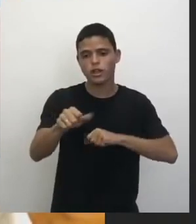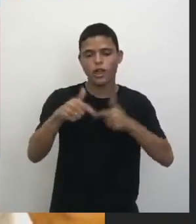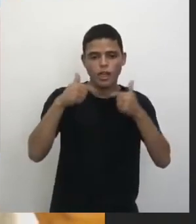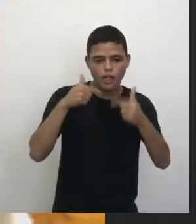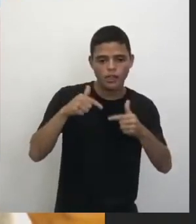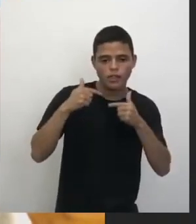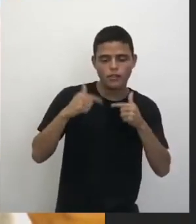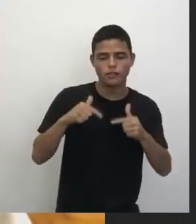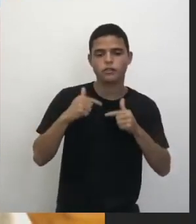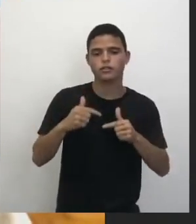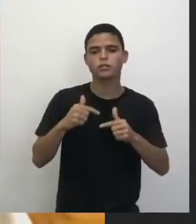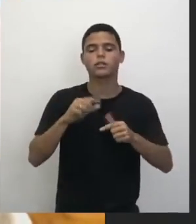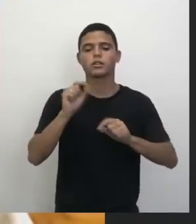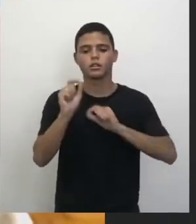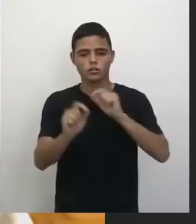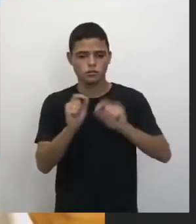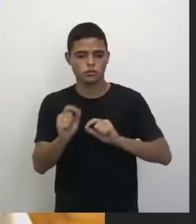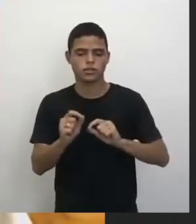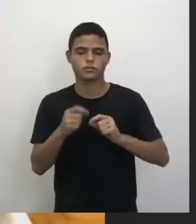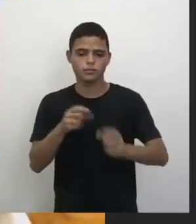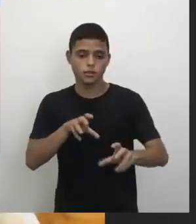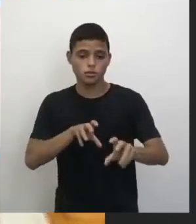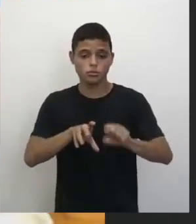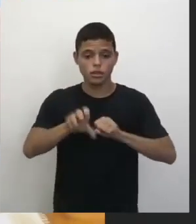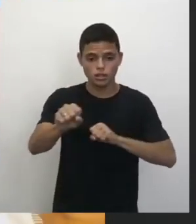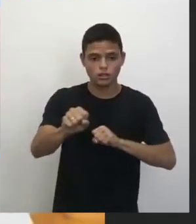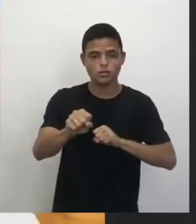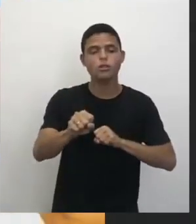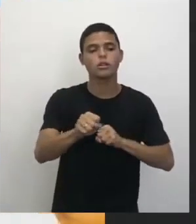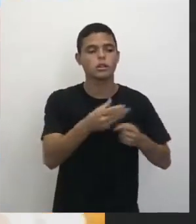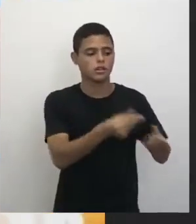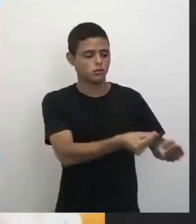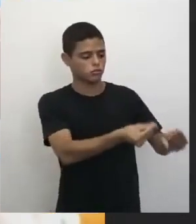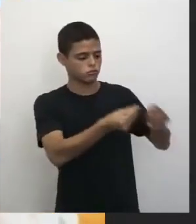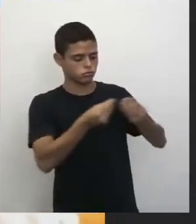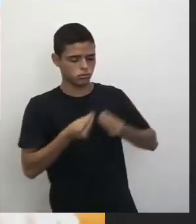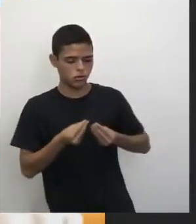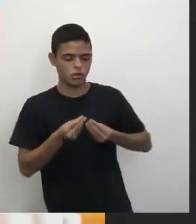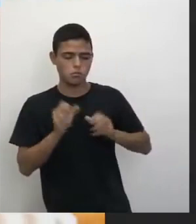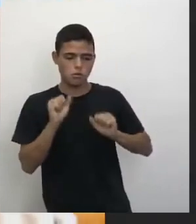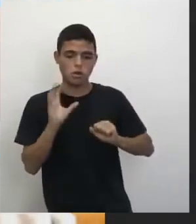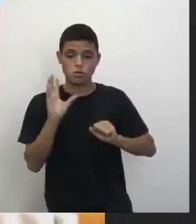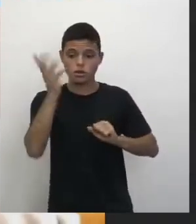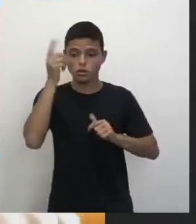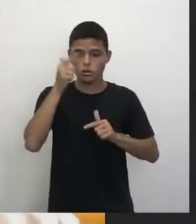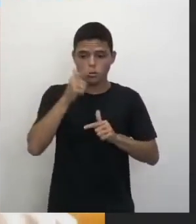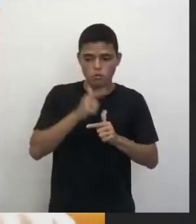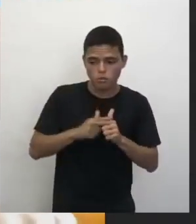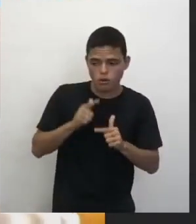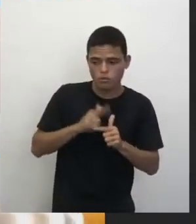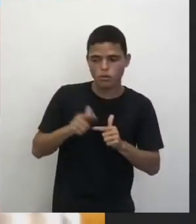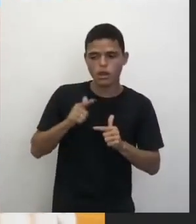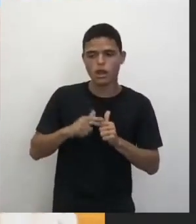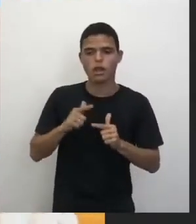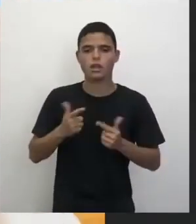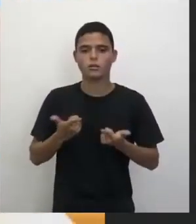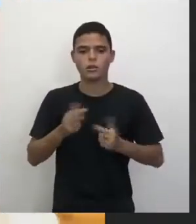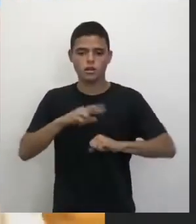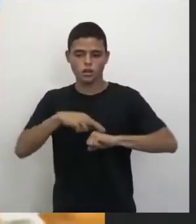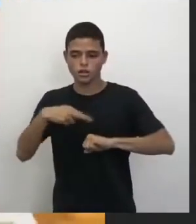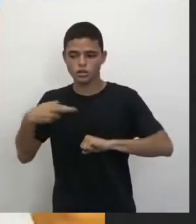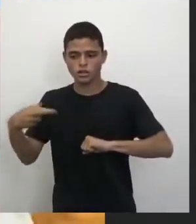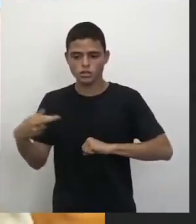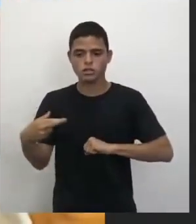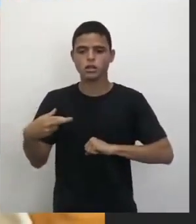de super-heróis, né? Então, o herói que ganha poderes por algum acidente relacionado à radiação, isso é bem